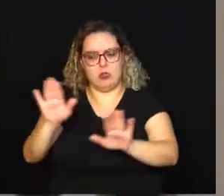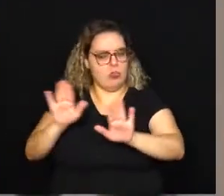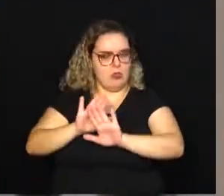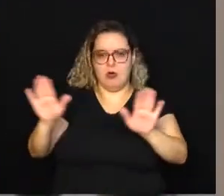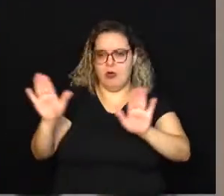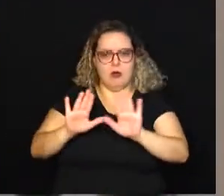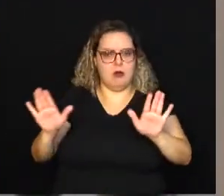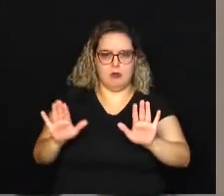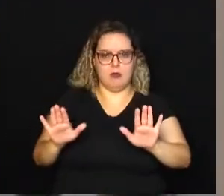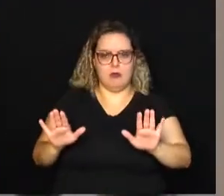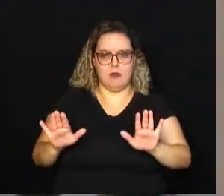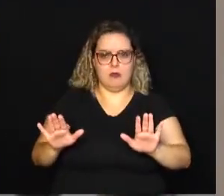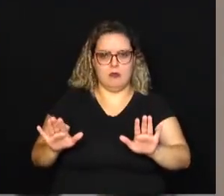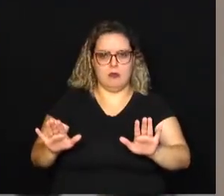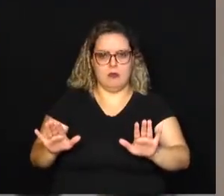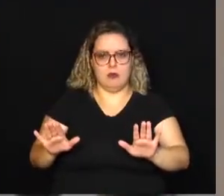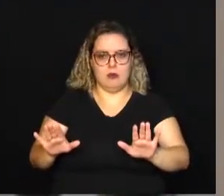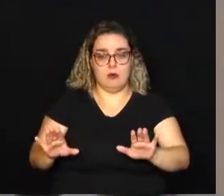questão de